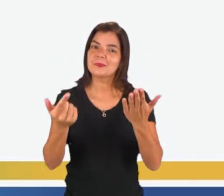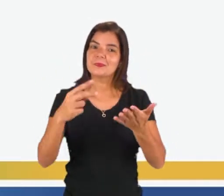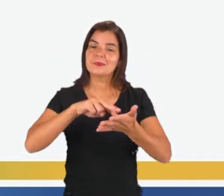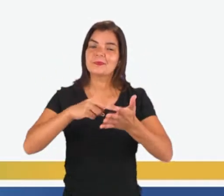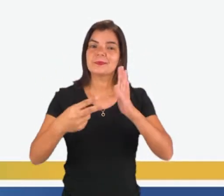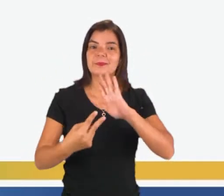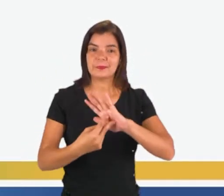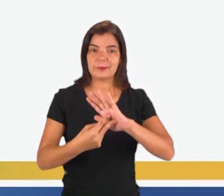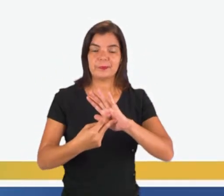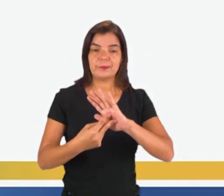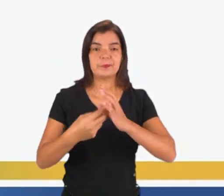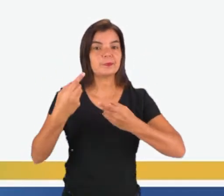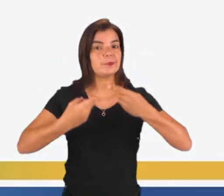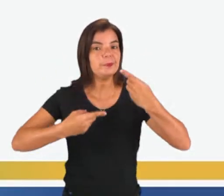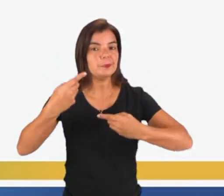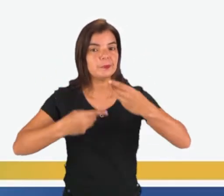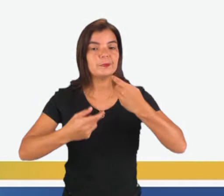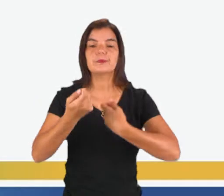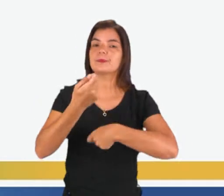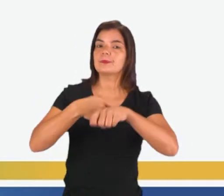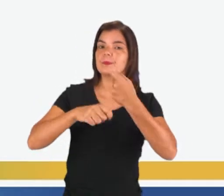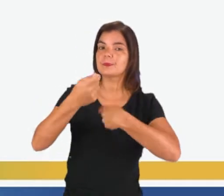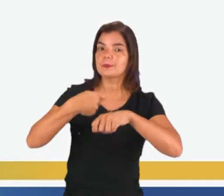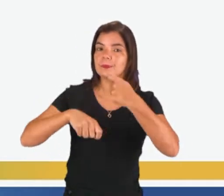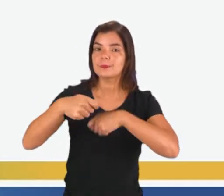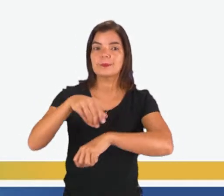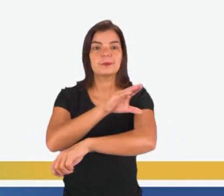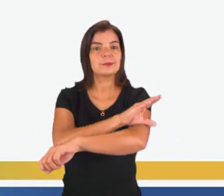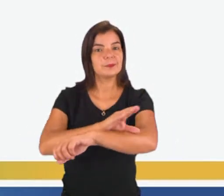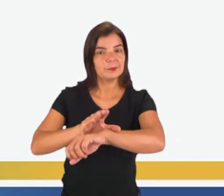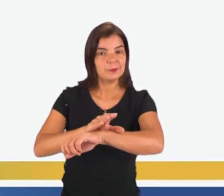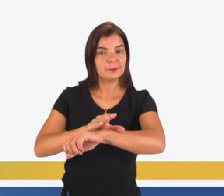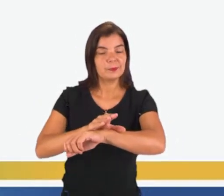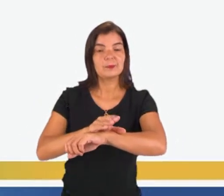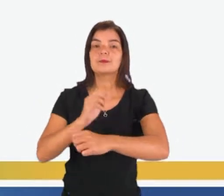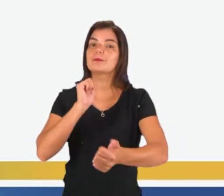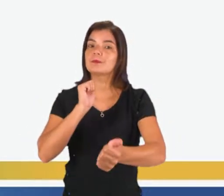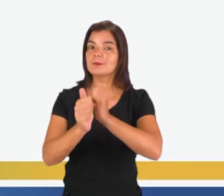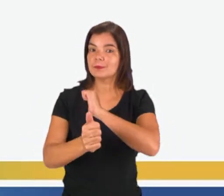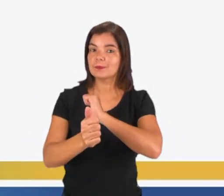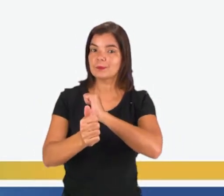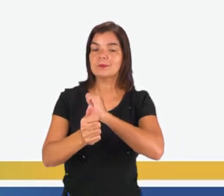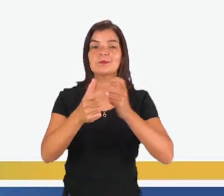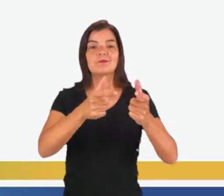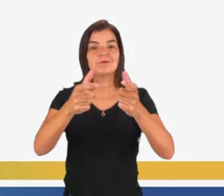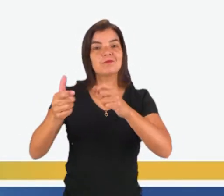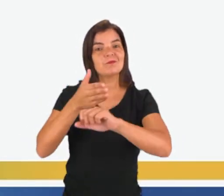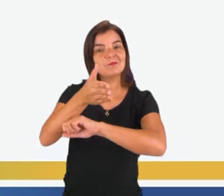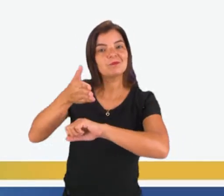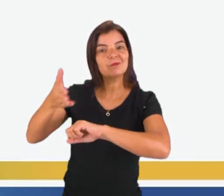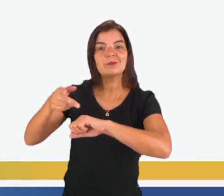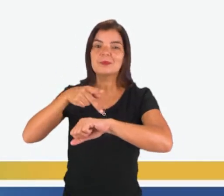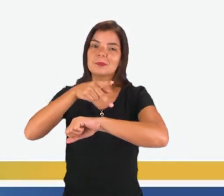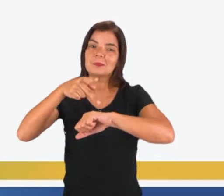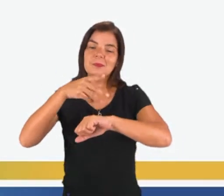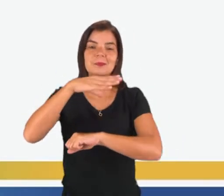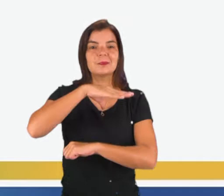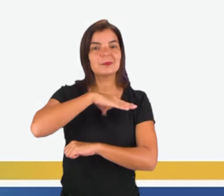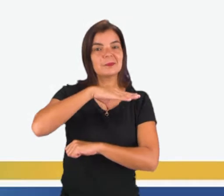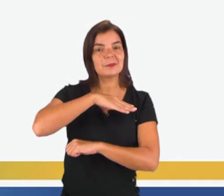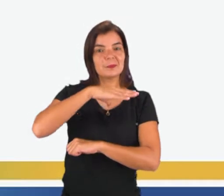seja, política, economia, cultura, esporte, turismo, país,